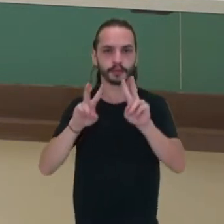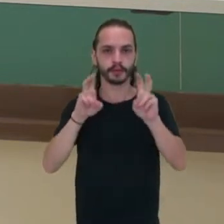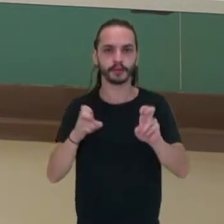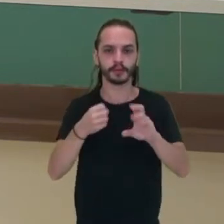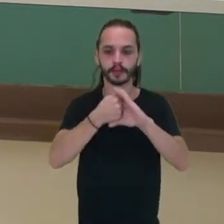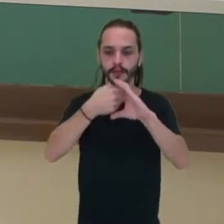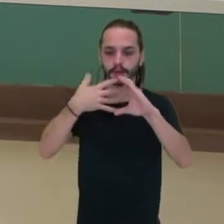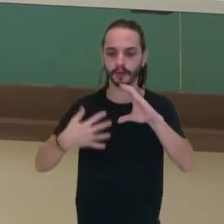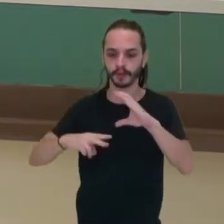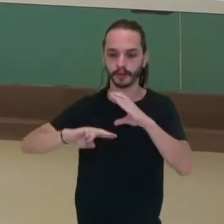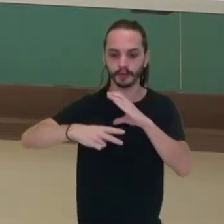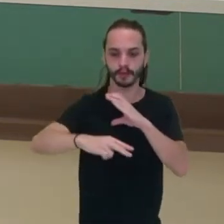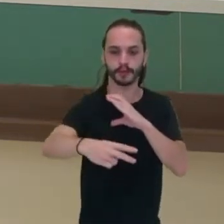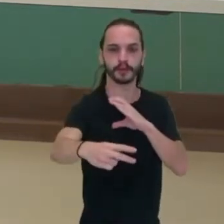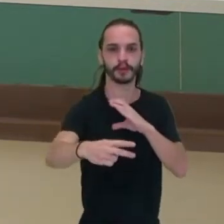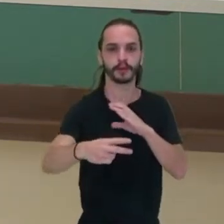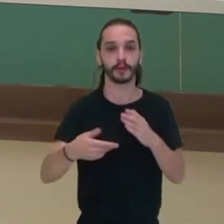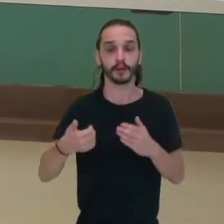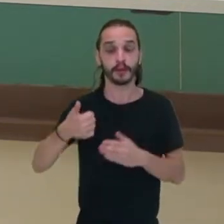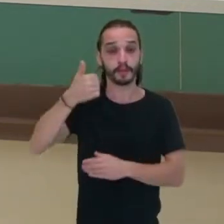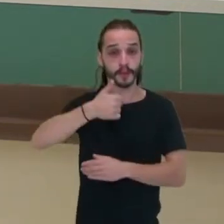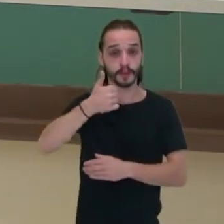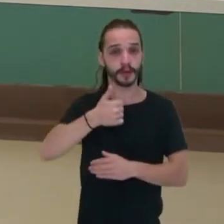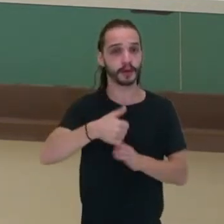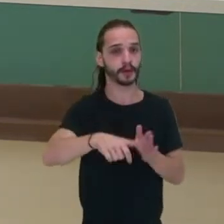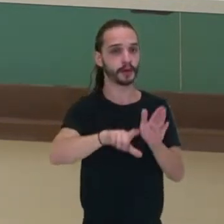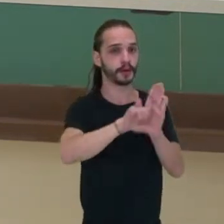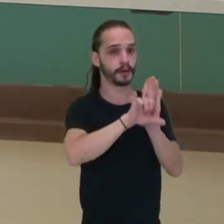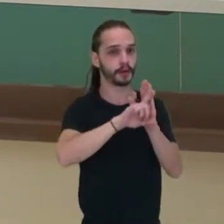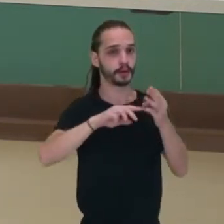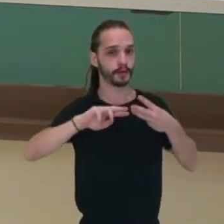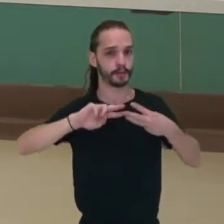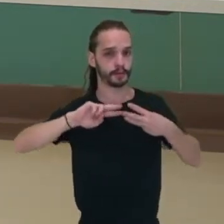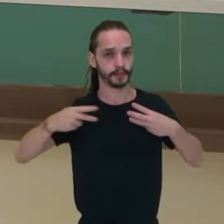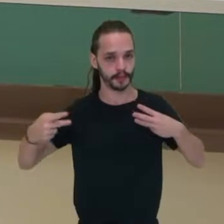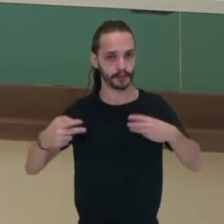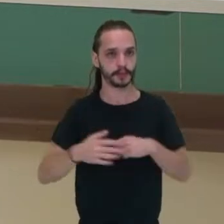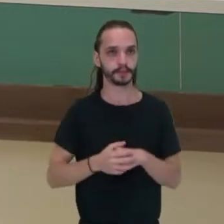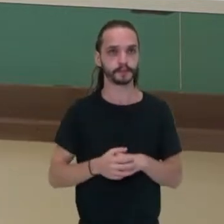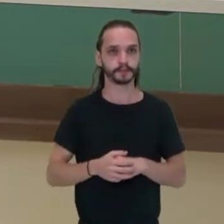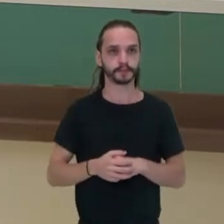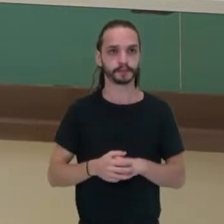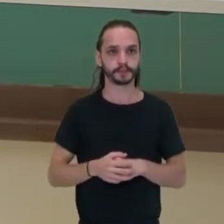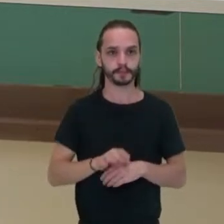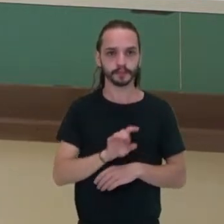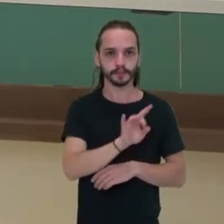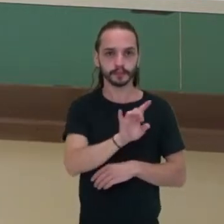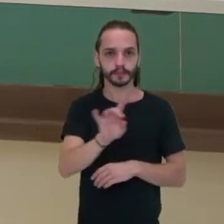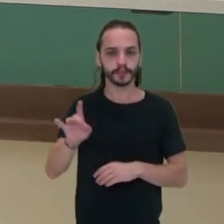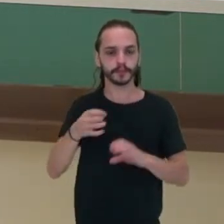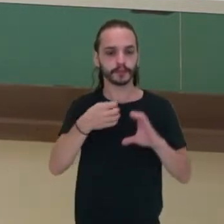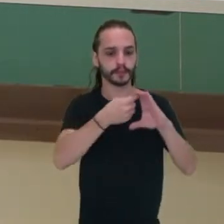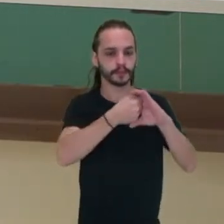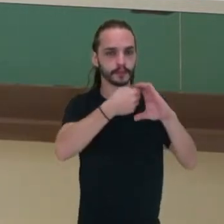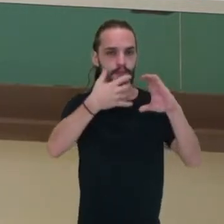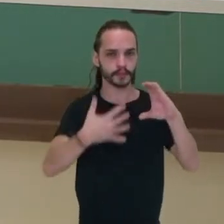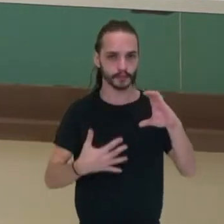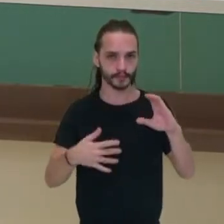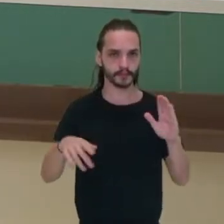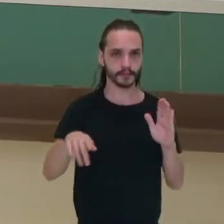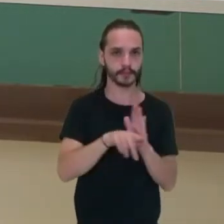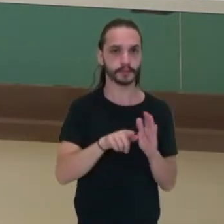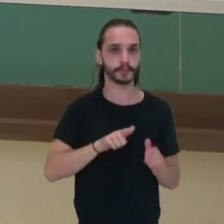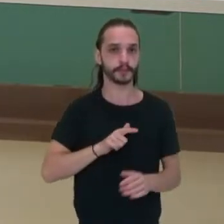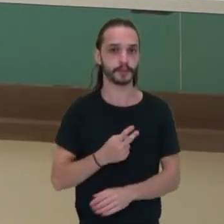características, e essa é a primeira lei de Mendel, que a gente chama hoje de primeira lei de Mendel. Cada caráter é determinado por um par de fatores, ou seja,